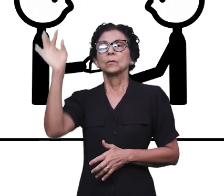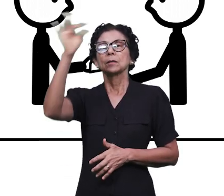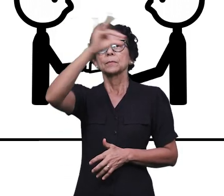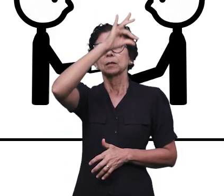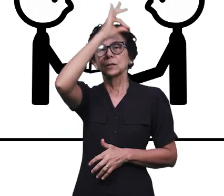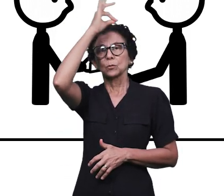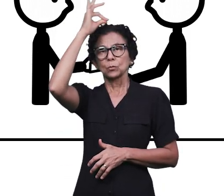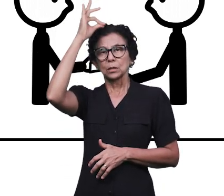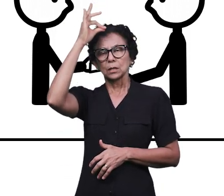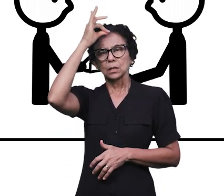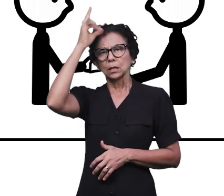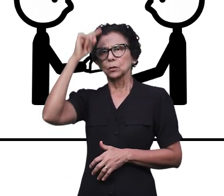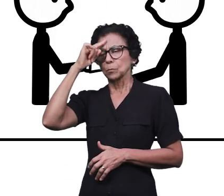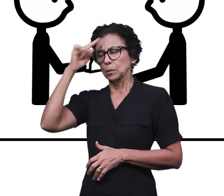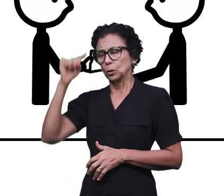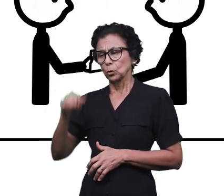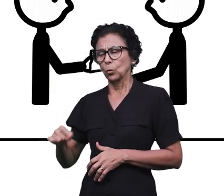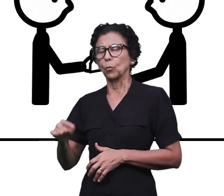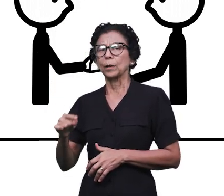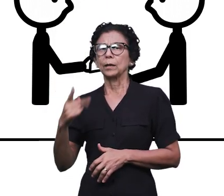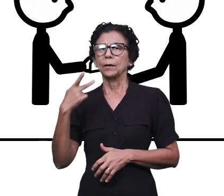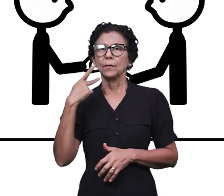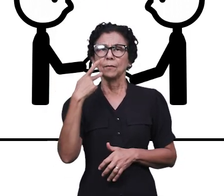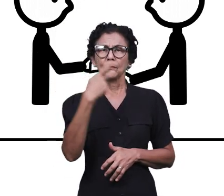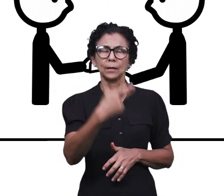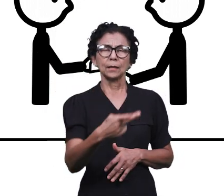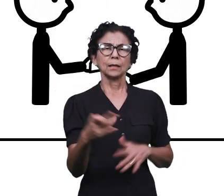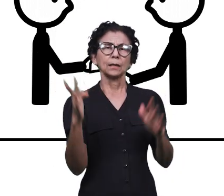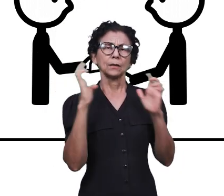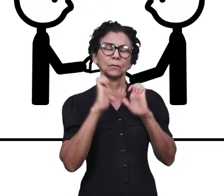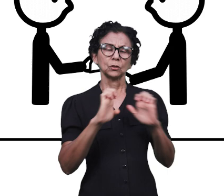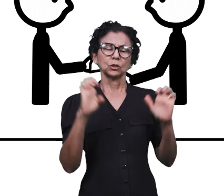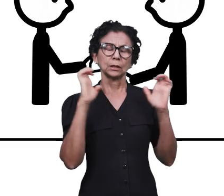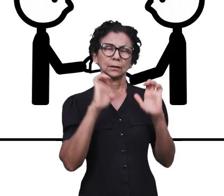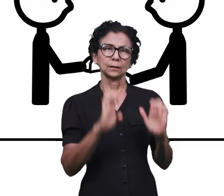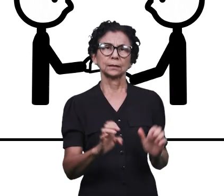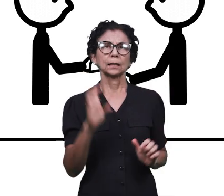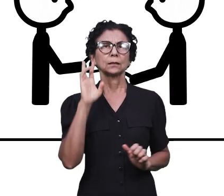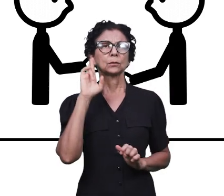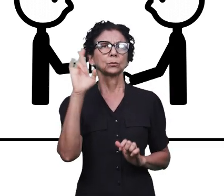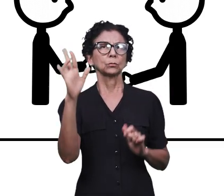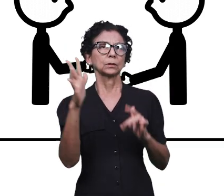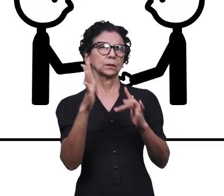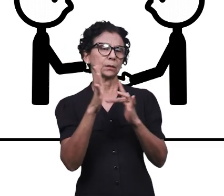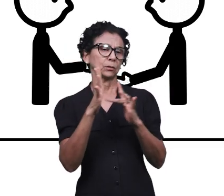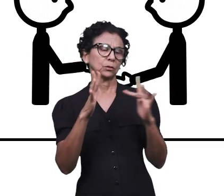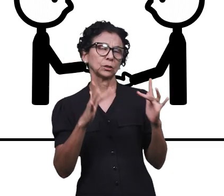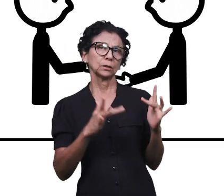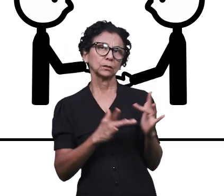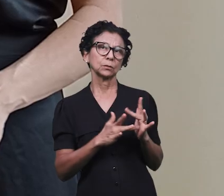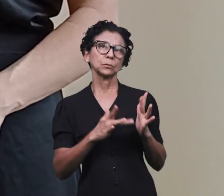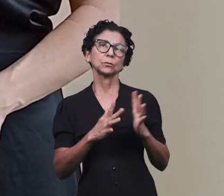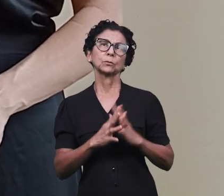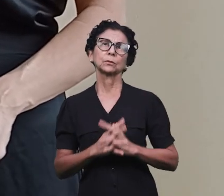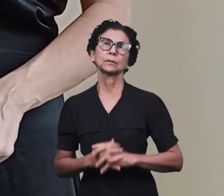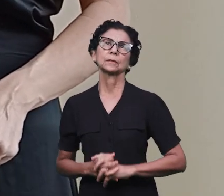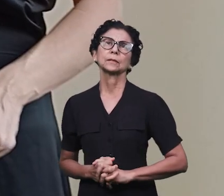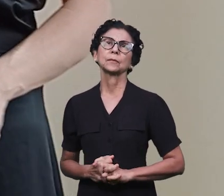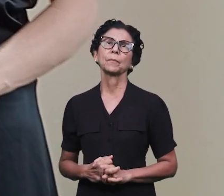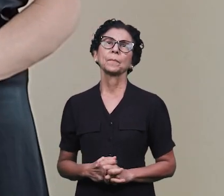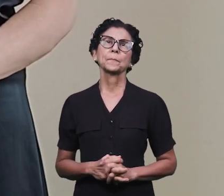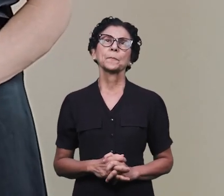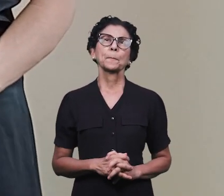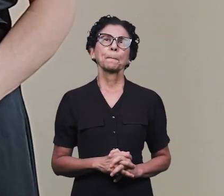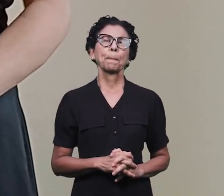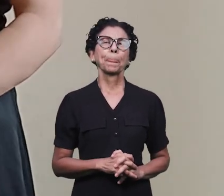de Jesus. O Espírito Santo nos ajuda para que possamos ser bons amigos. Então, se um